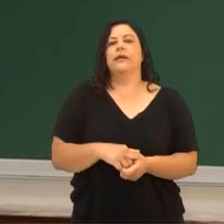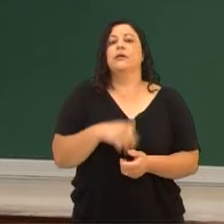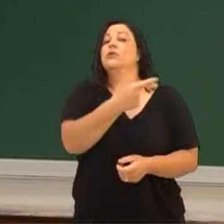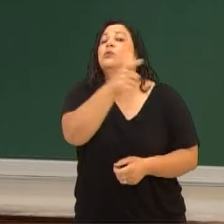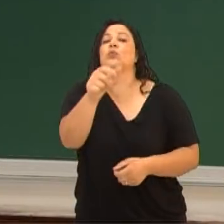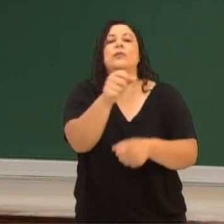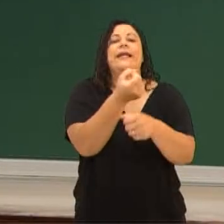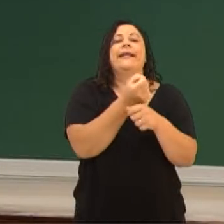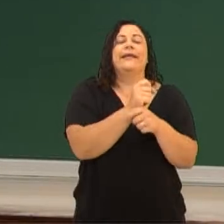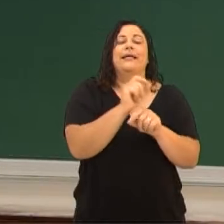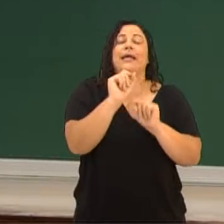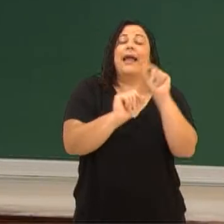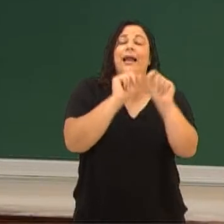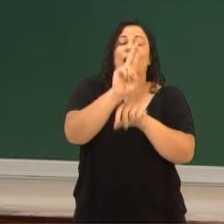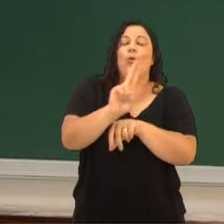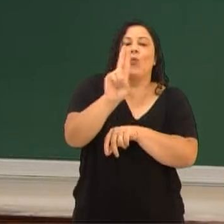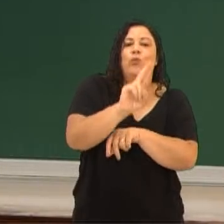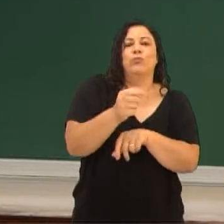que usa só